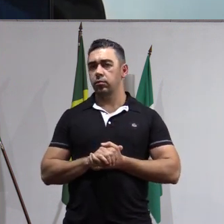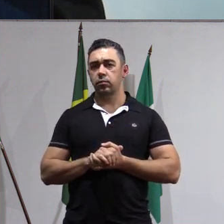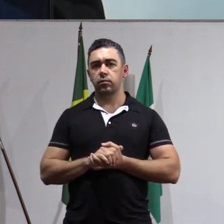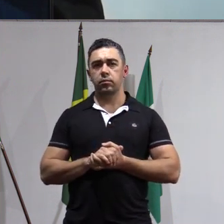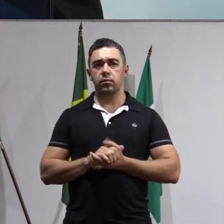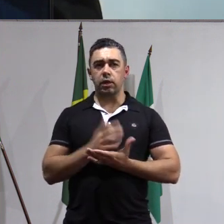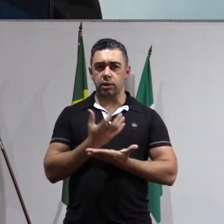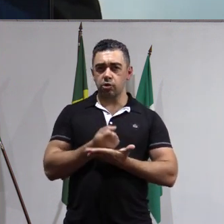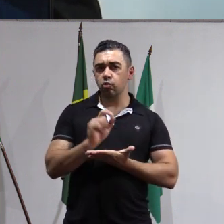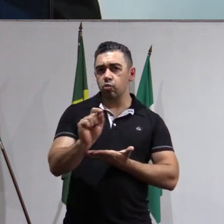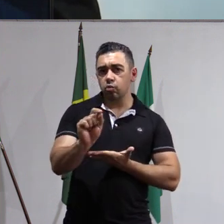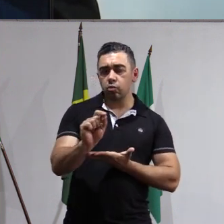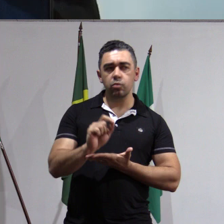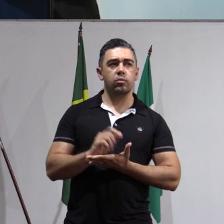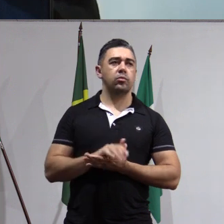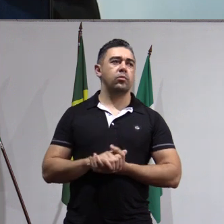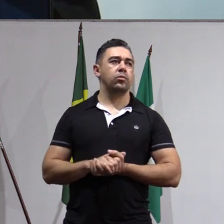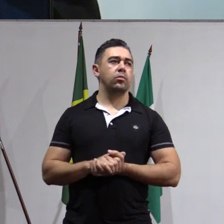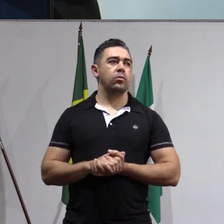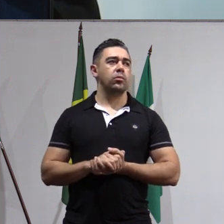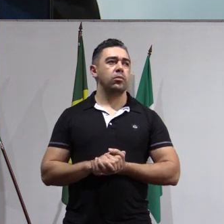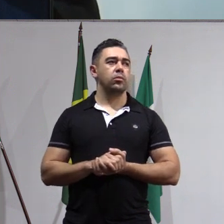Registro é que de todas